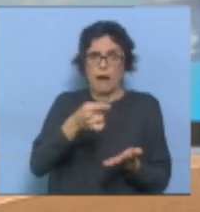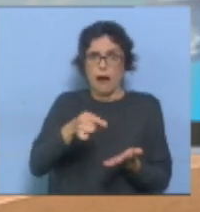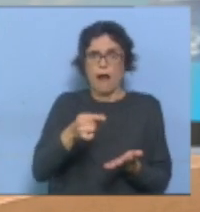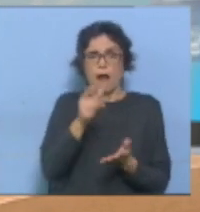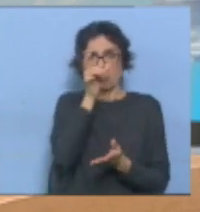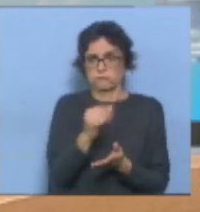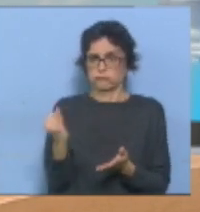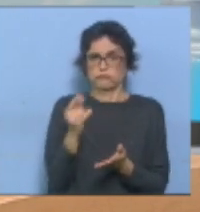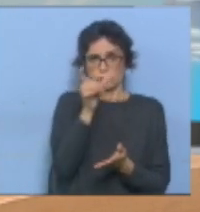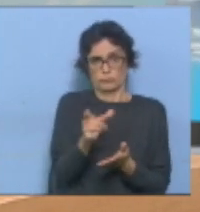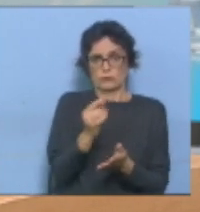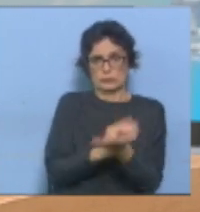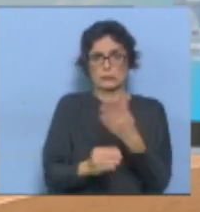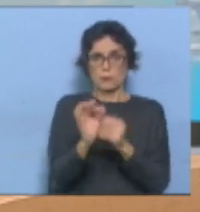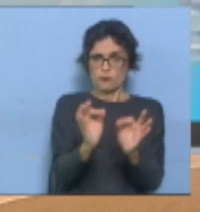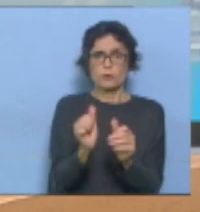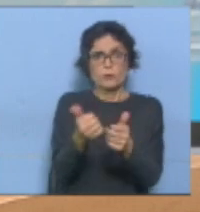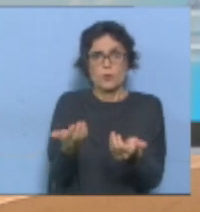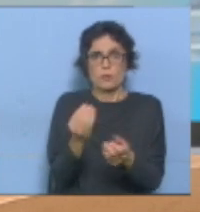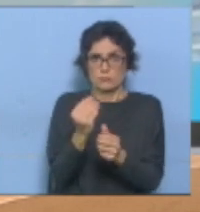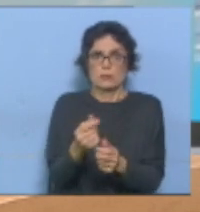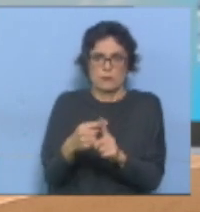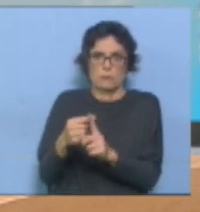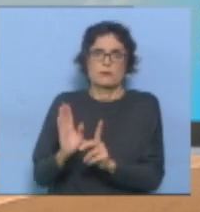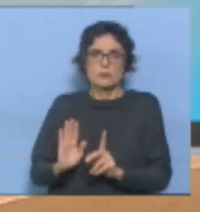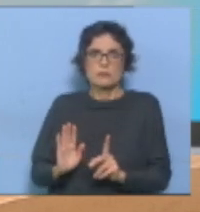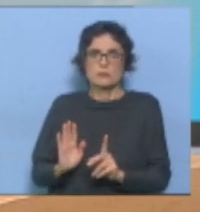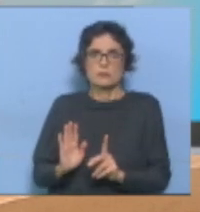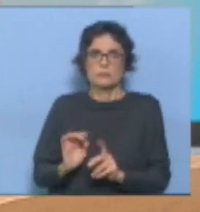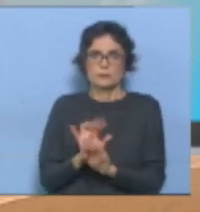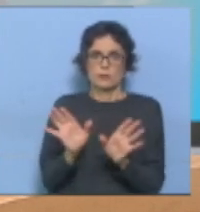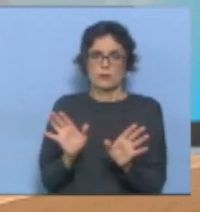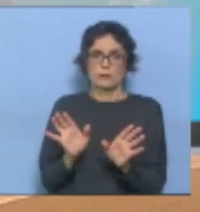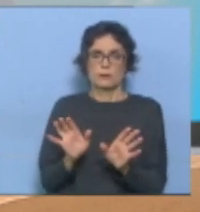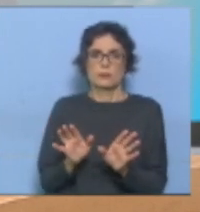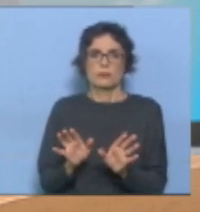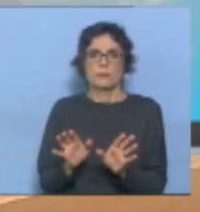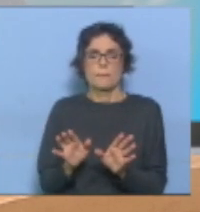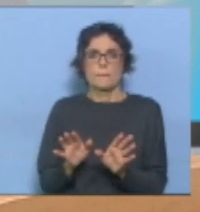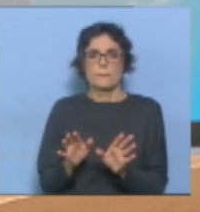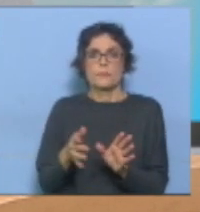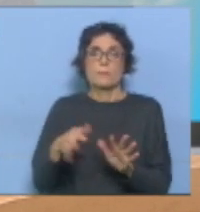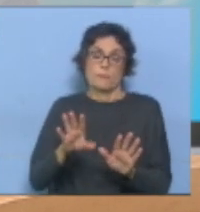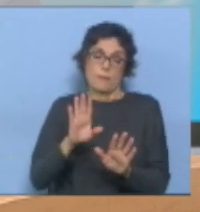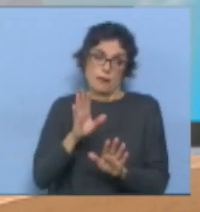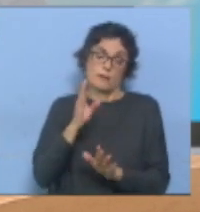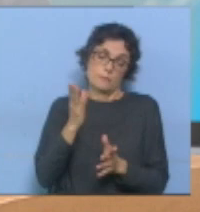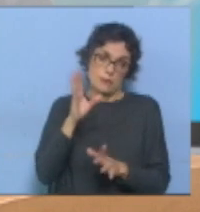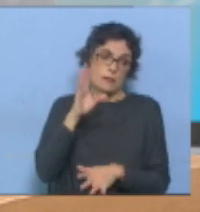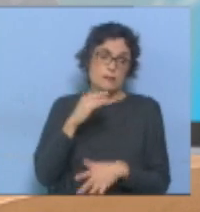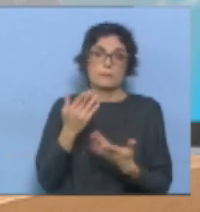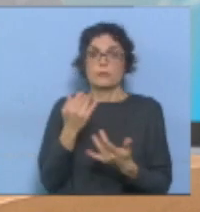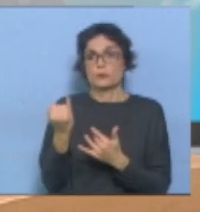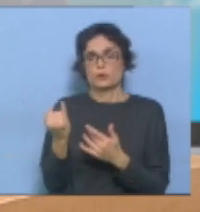com deficiência, é muito bom. A quem pode recorrer, apesar de podermos saber que muitas estão cheias, com lista de espera, com